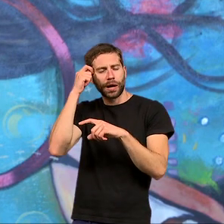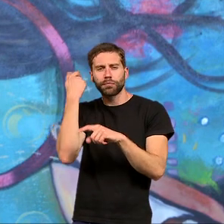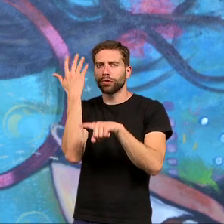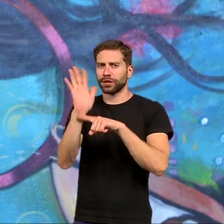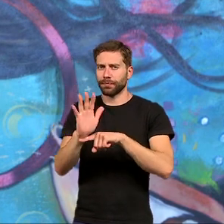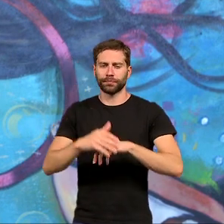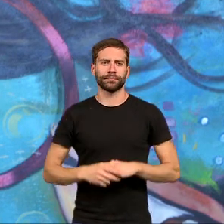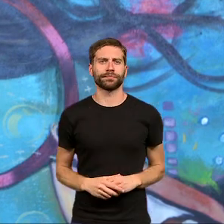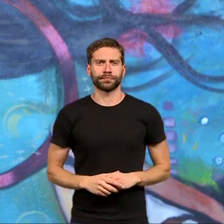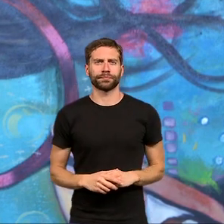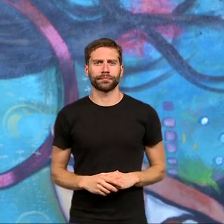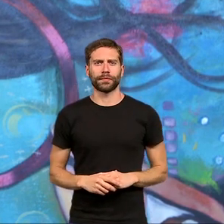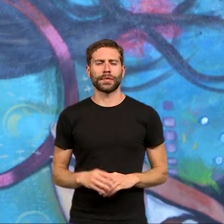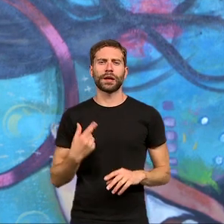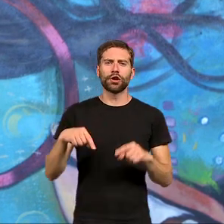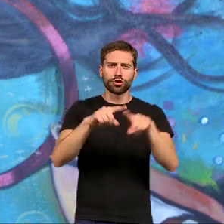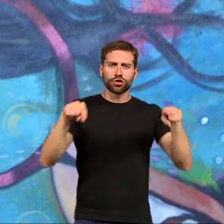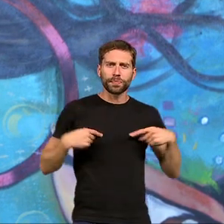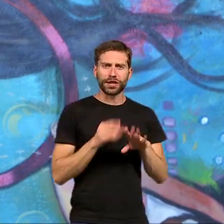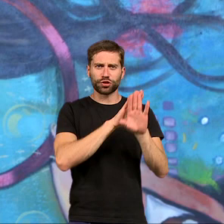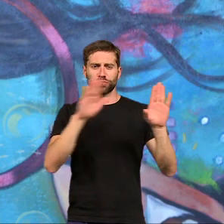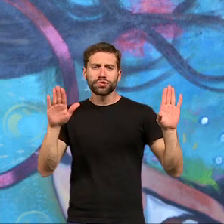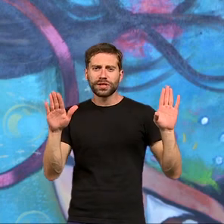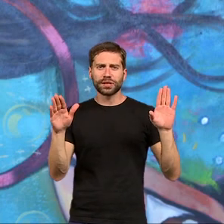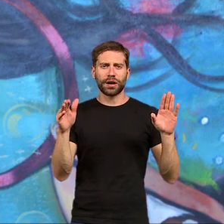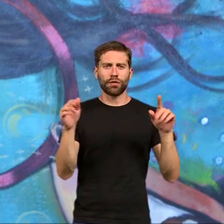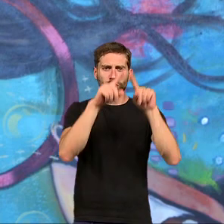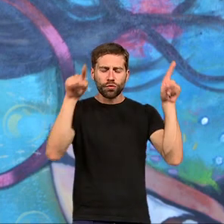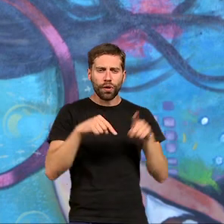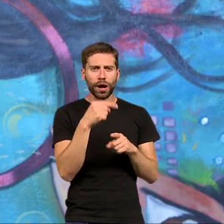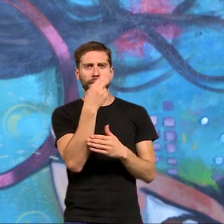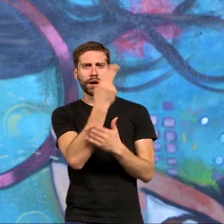exemplo, a dificuldade que as galerias têm de vender